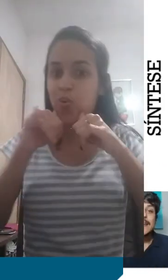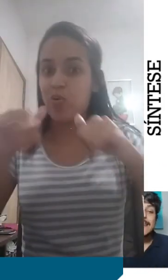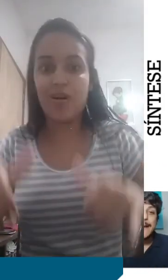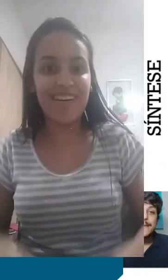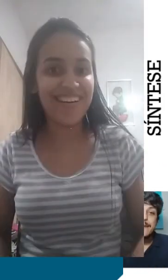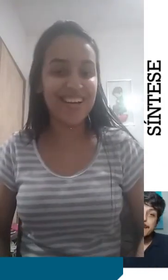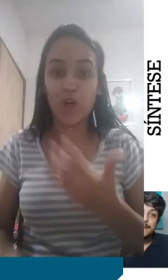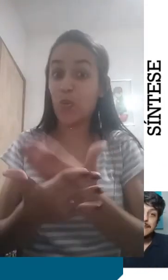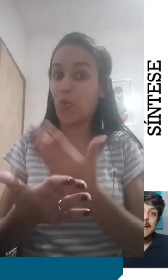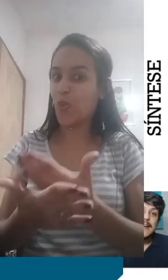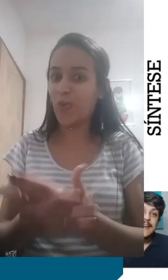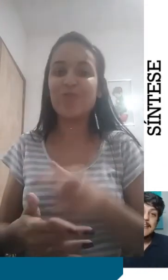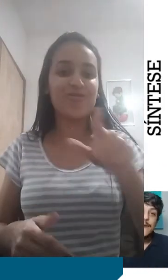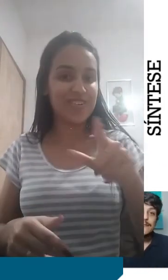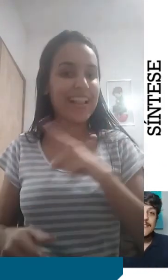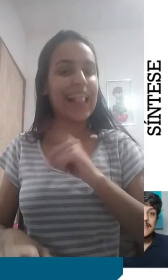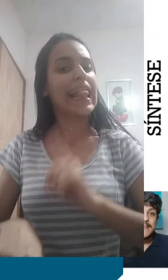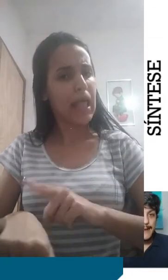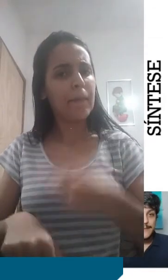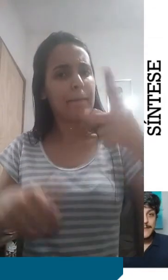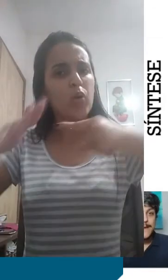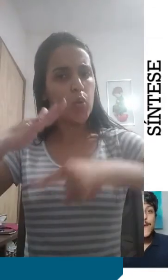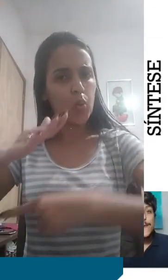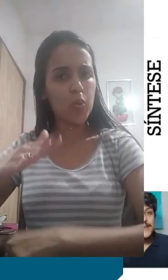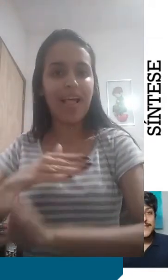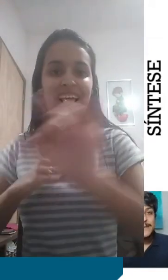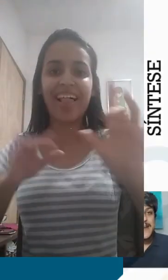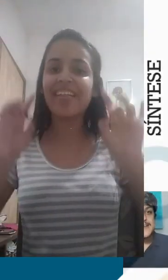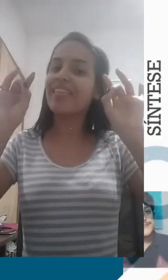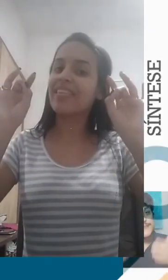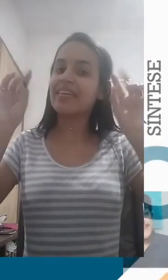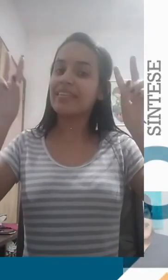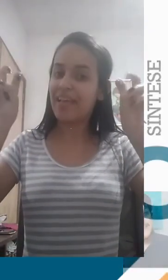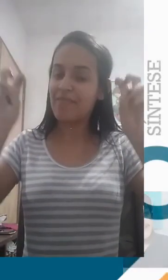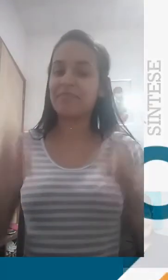para aprofundar cada um desses temas. Um grande abraço e até!